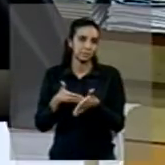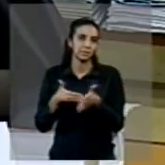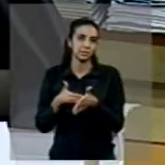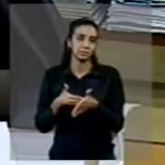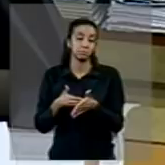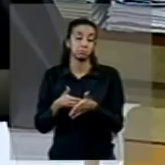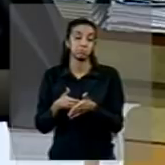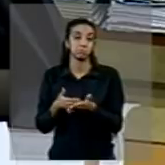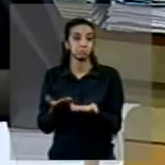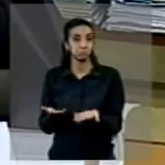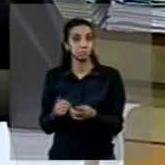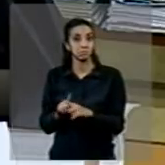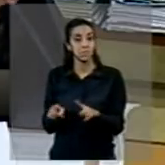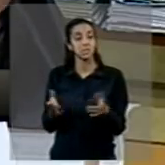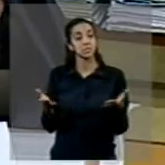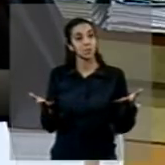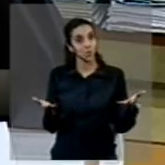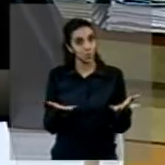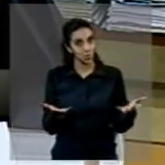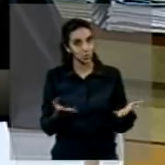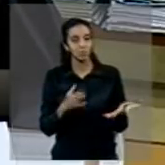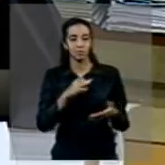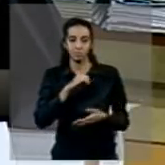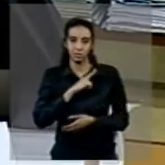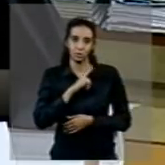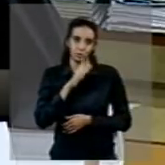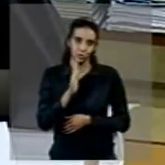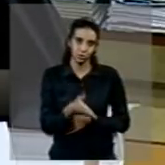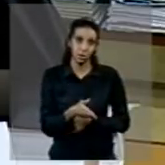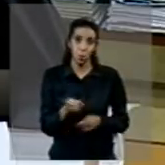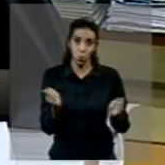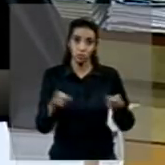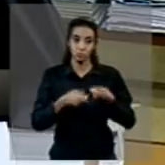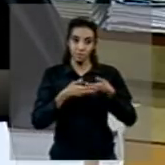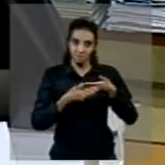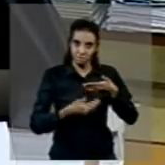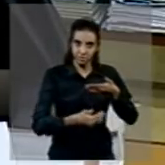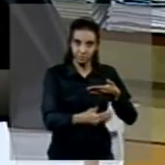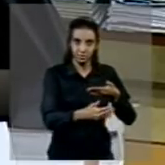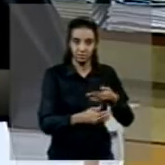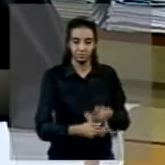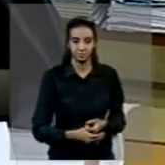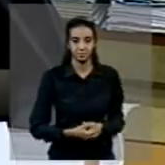hoje nós já logramos esse avanço e, para